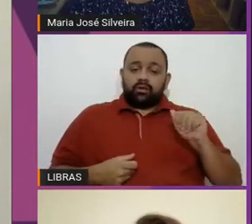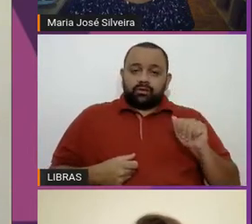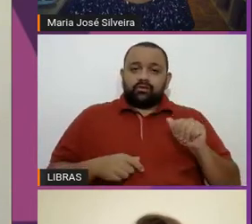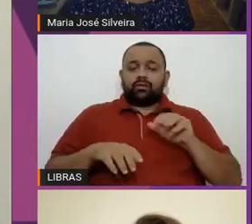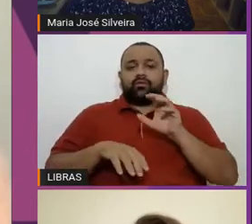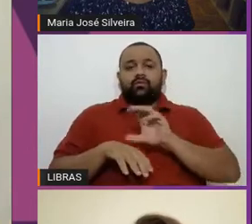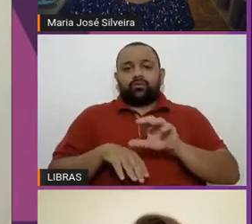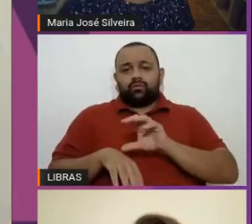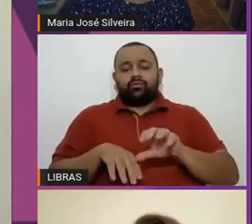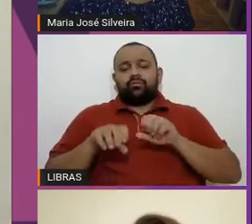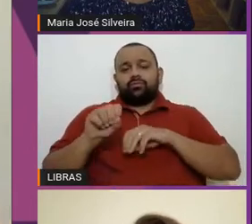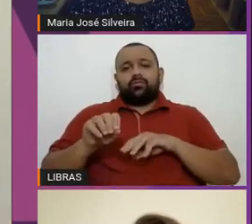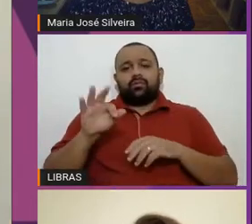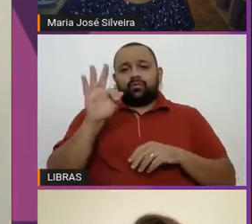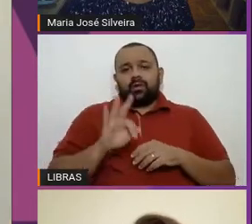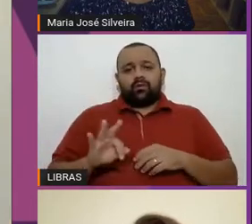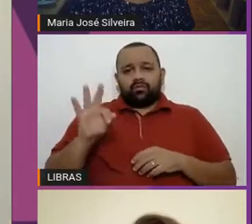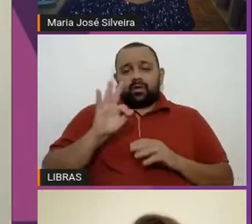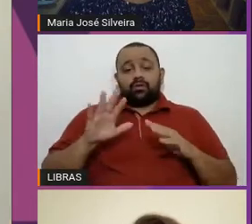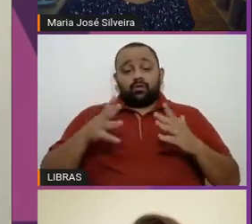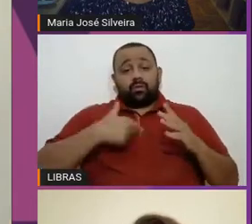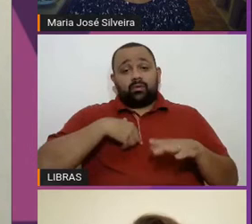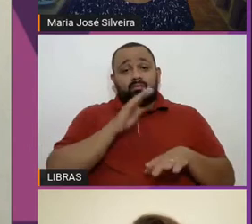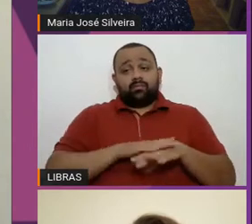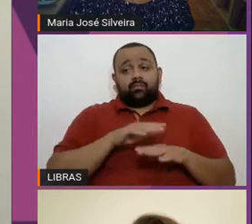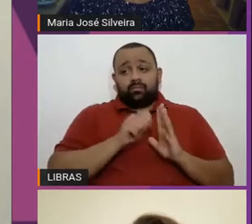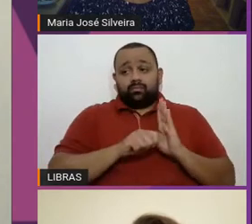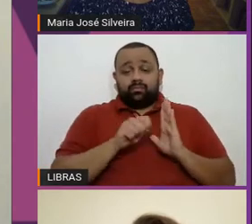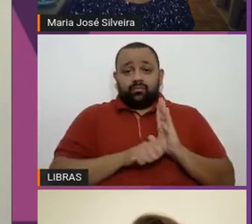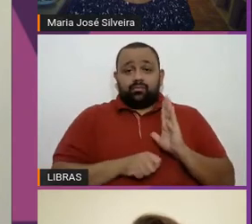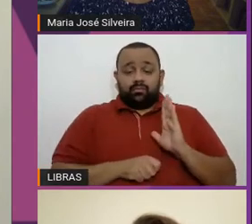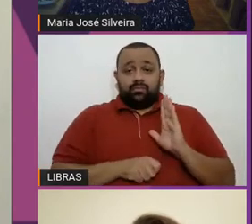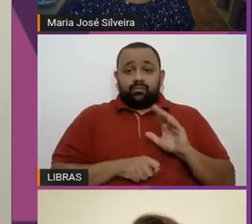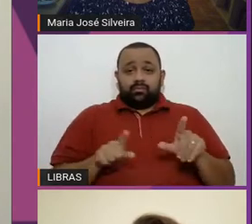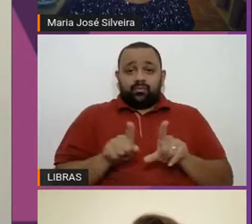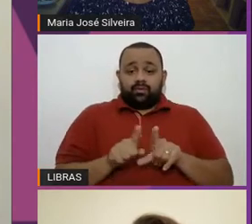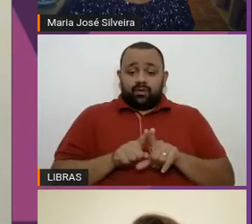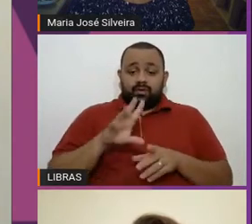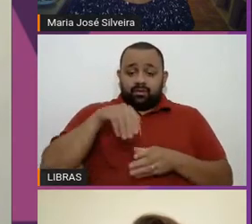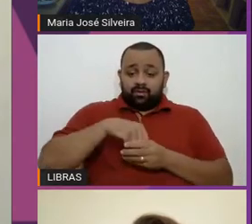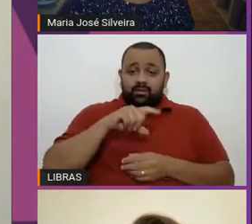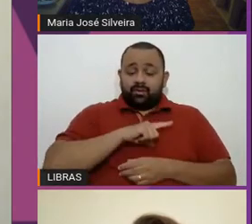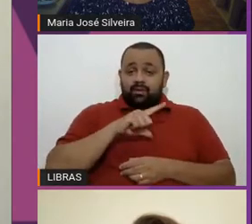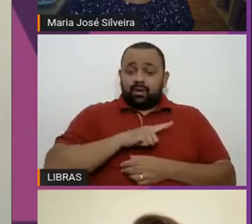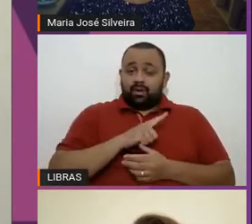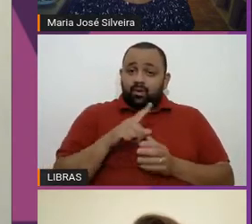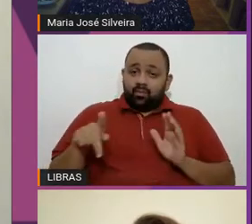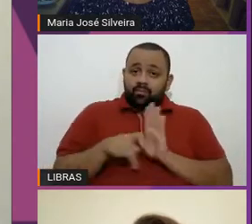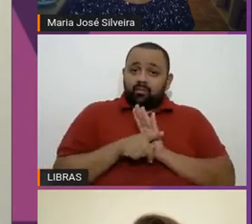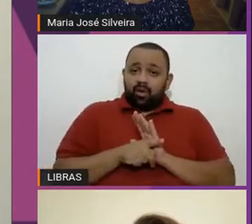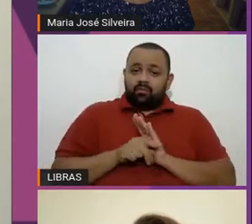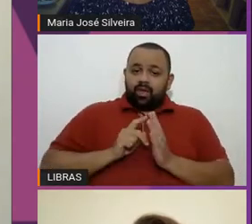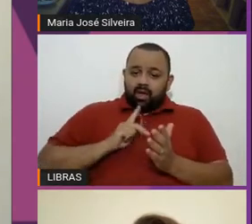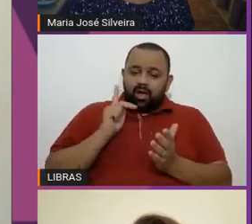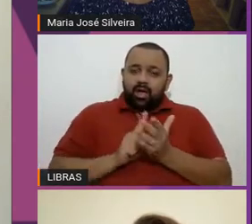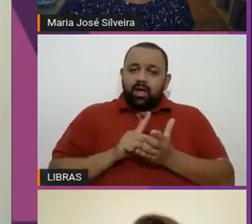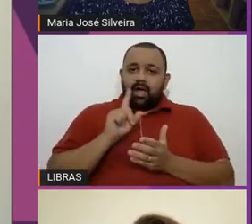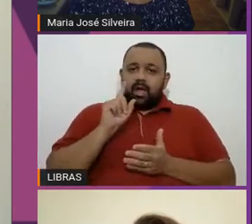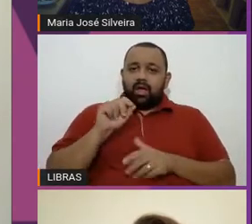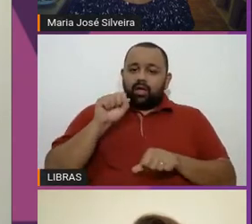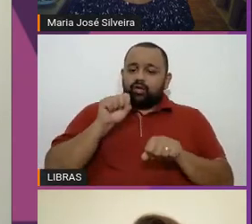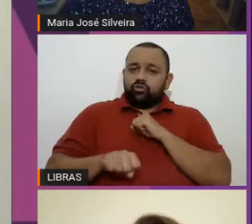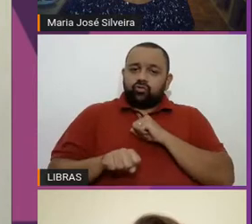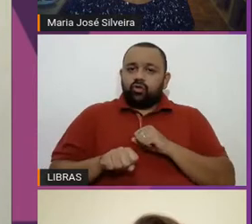curso que eu tava dando na faculdade também quando estava escrevendo e tem de Antropologia porque ele parte de um em um caso real que foi o